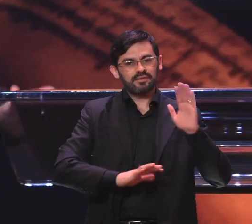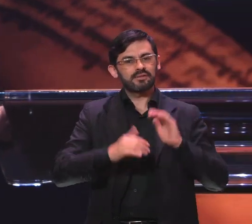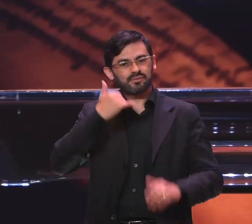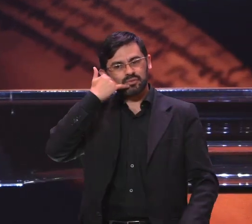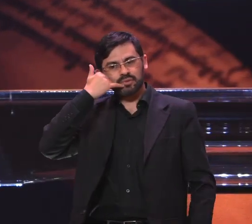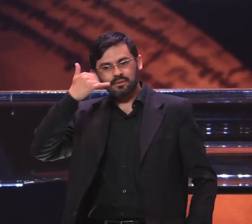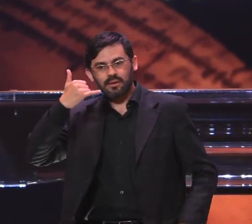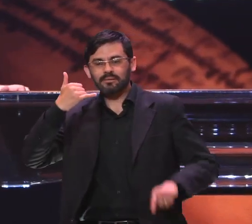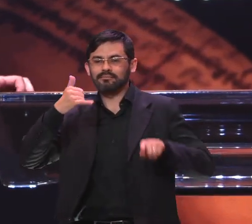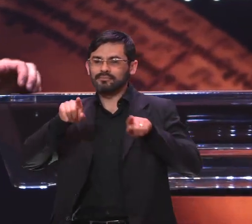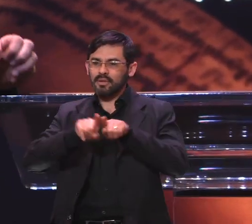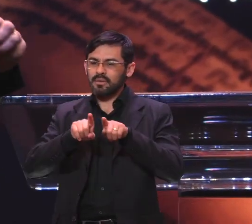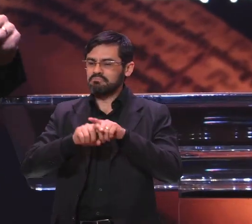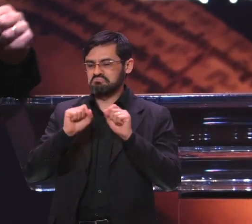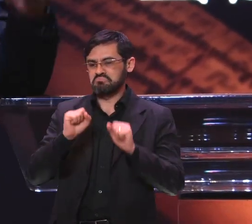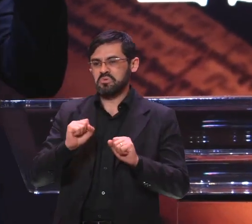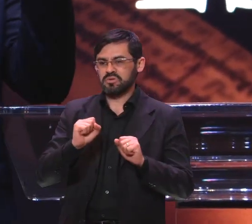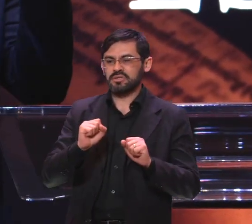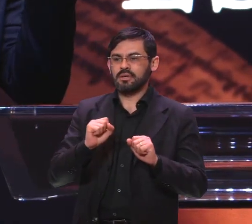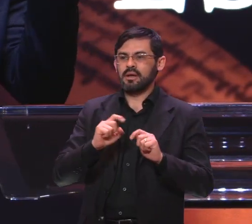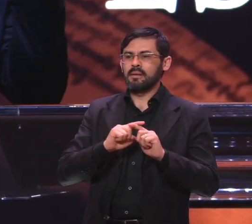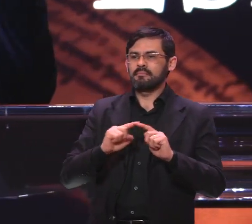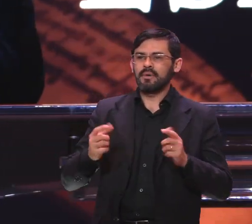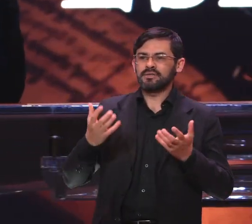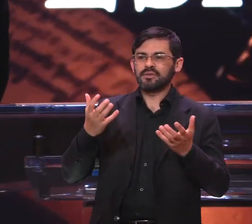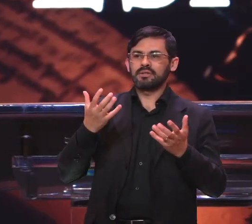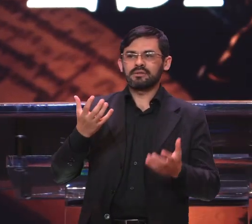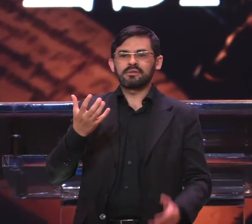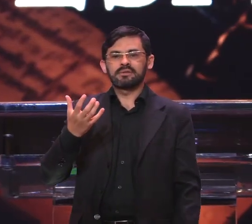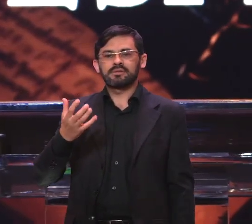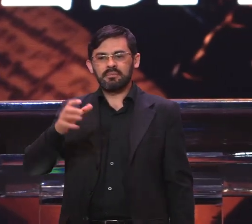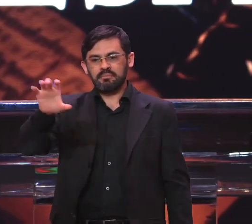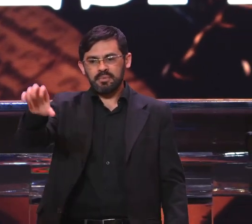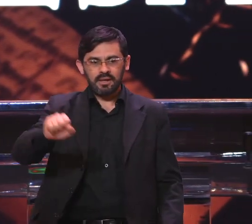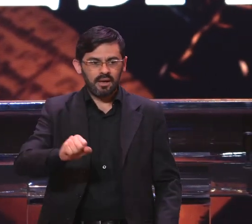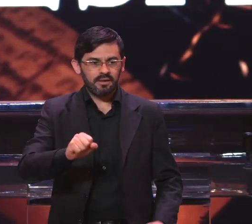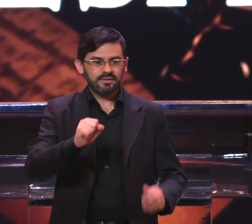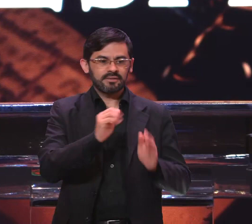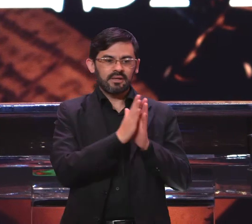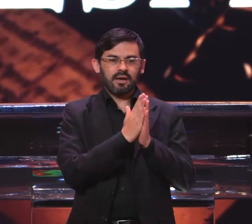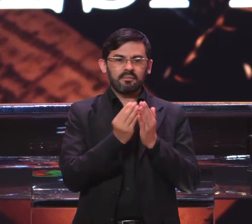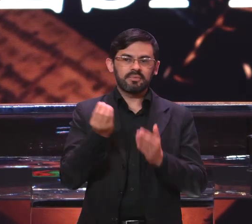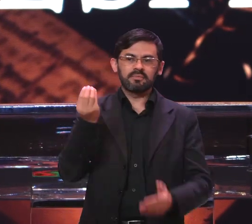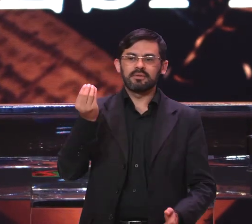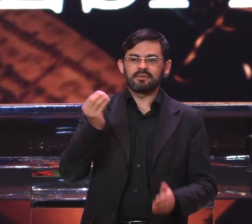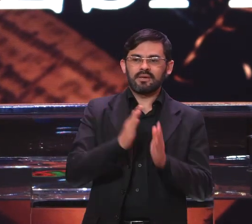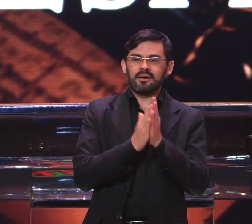ser. Eu queria que você pegasse essa palavra